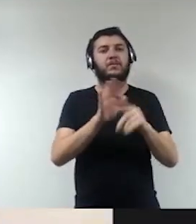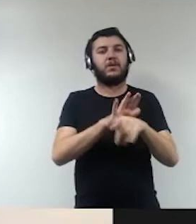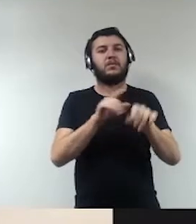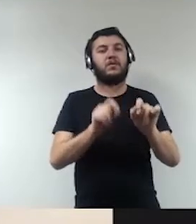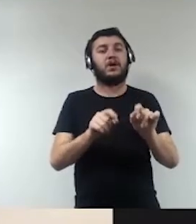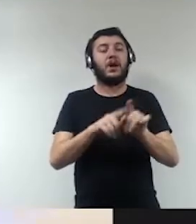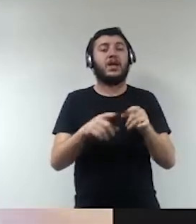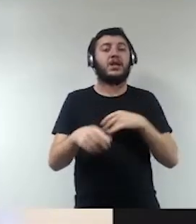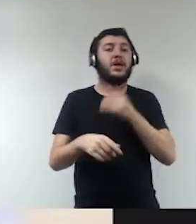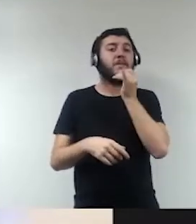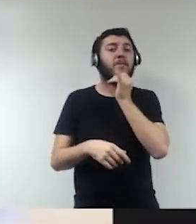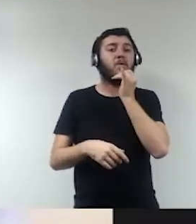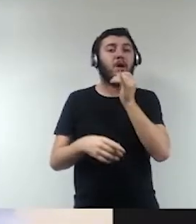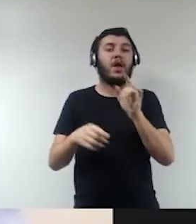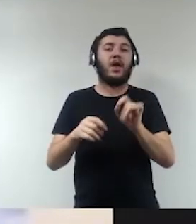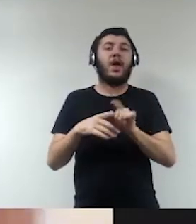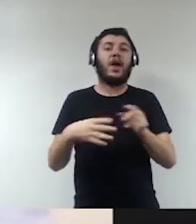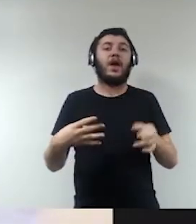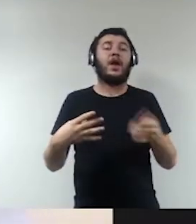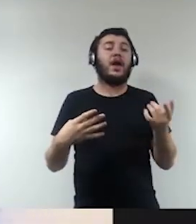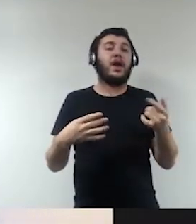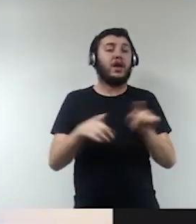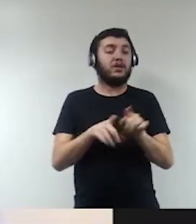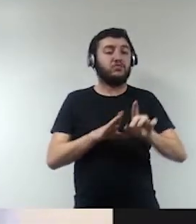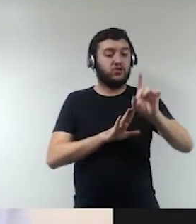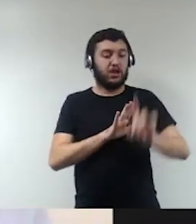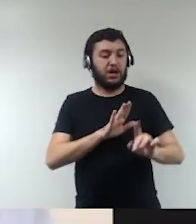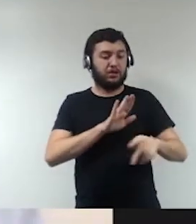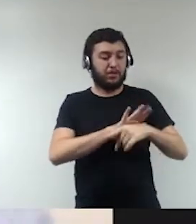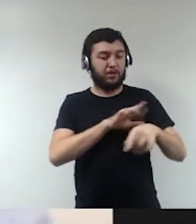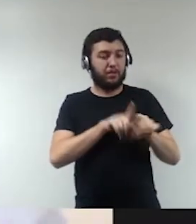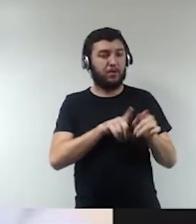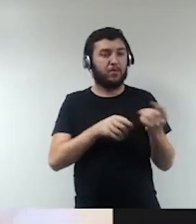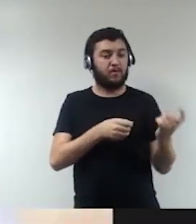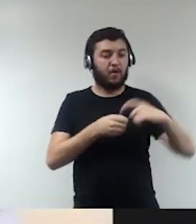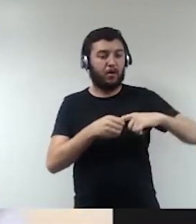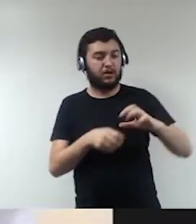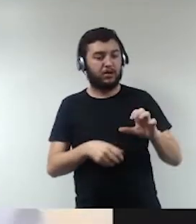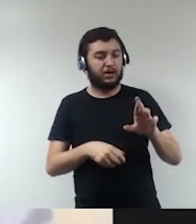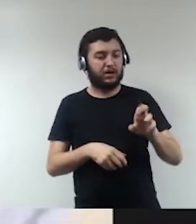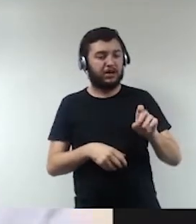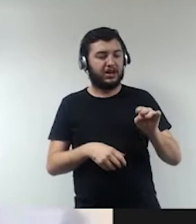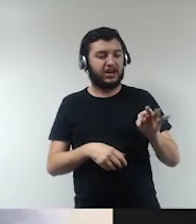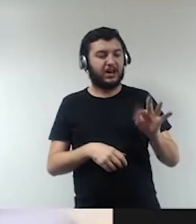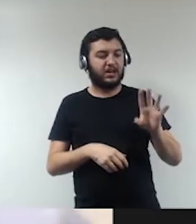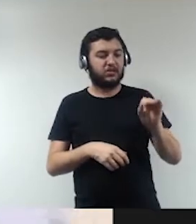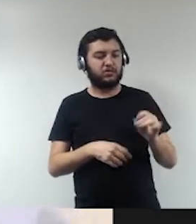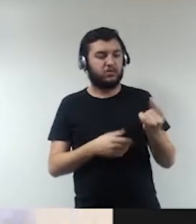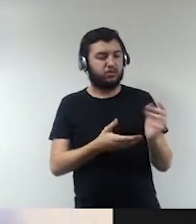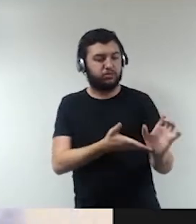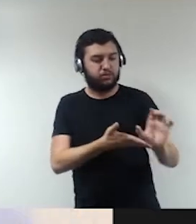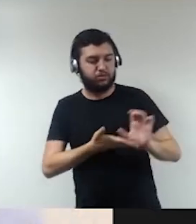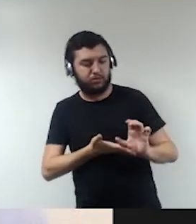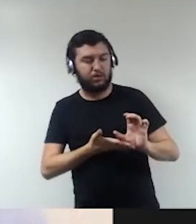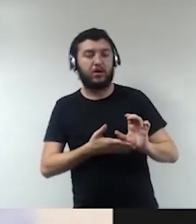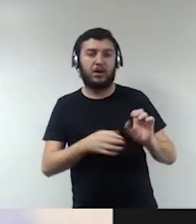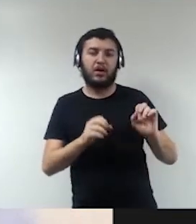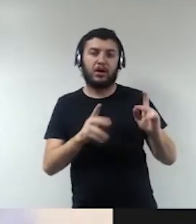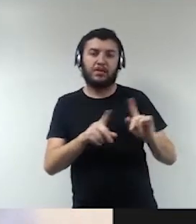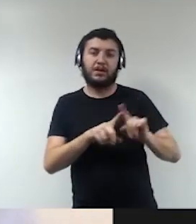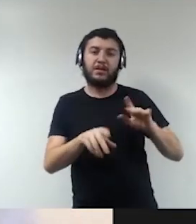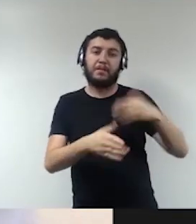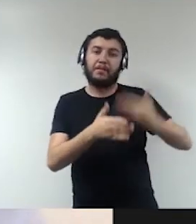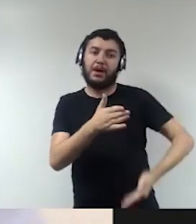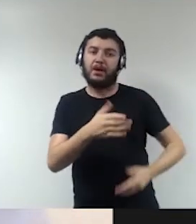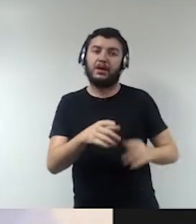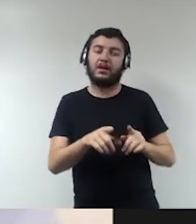crédito, mas não posso dele dispor. Então, ainda que eu não tenha uma redução nominal do valor, eu tenho uma perda temporal. Tudo isso faz parte, como eu